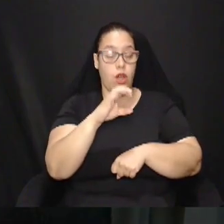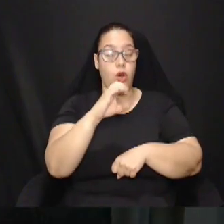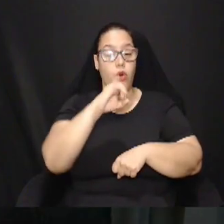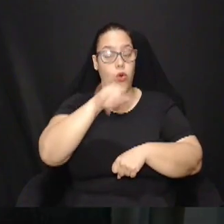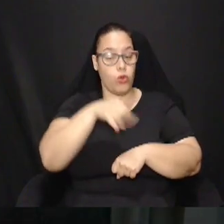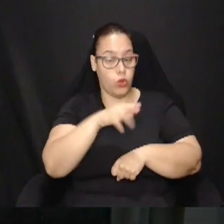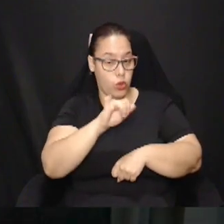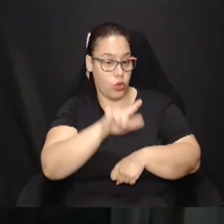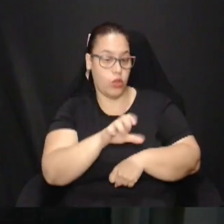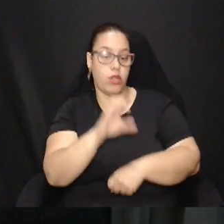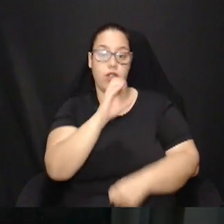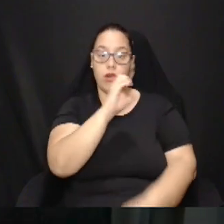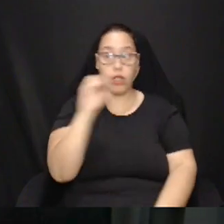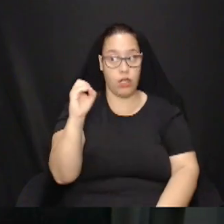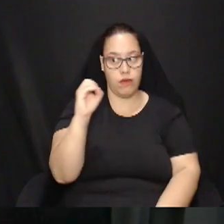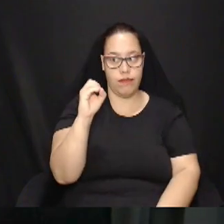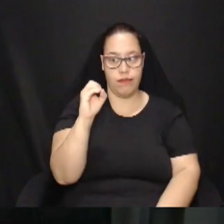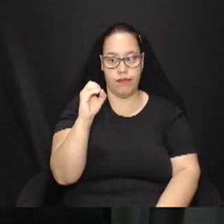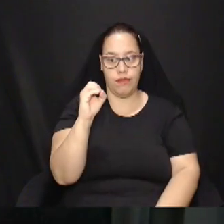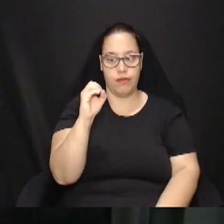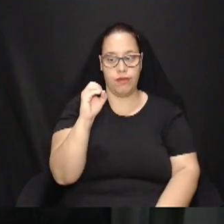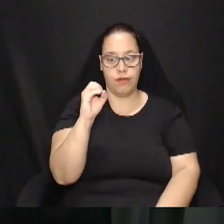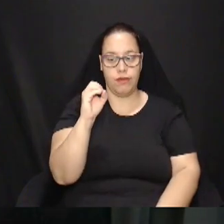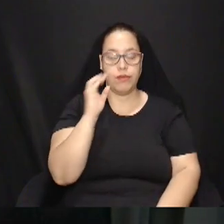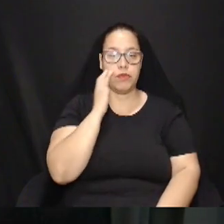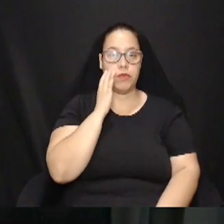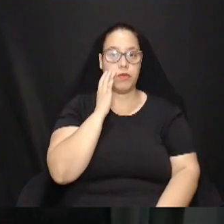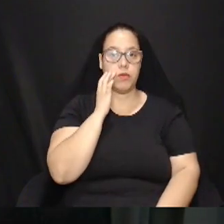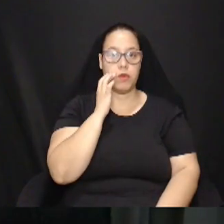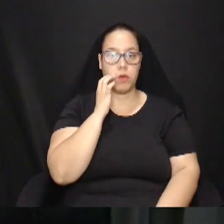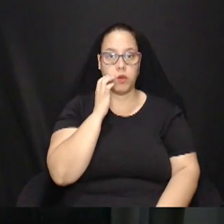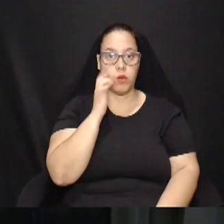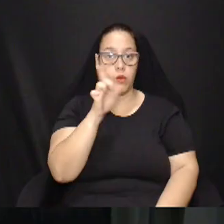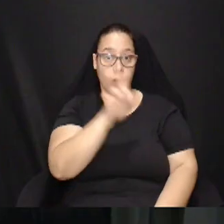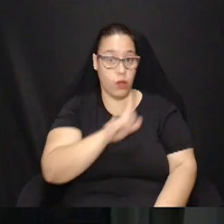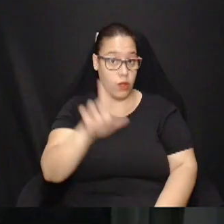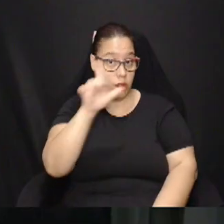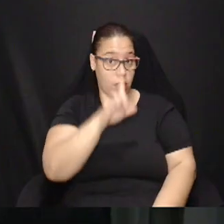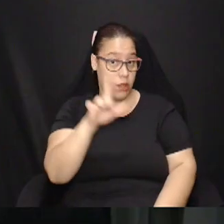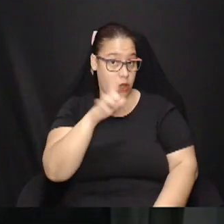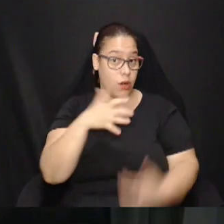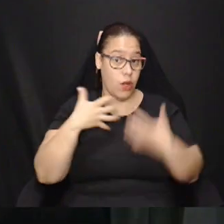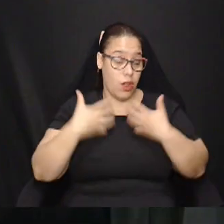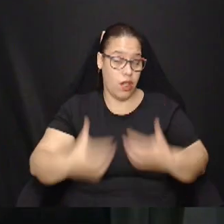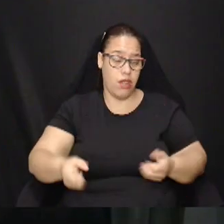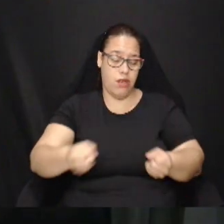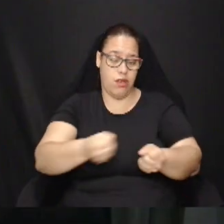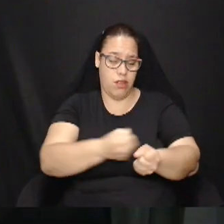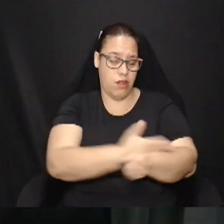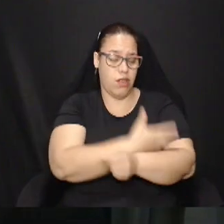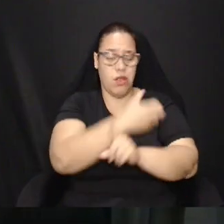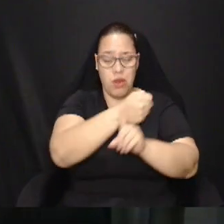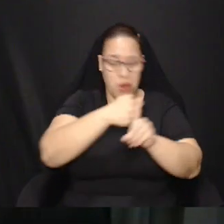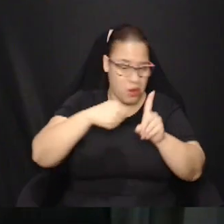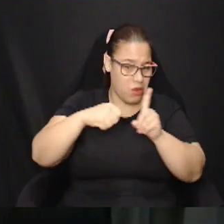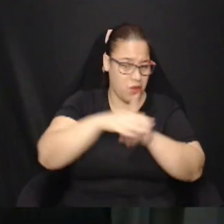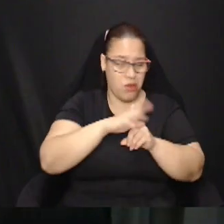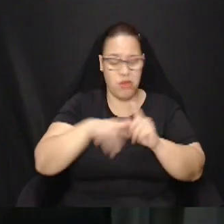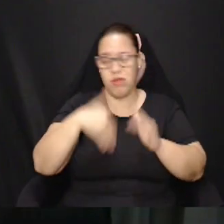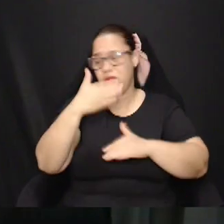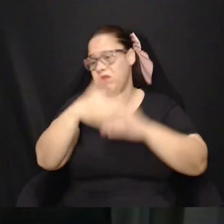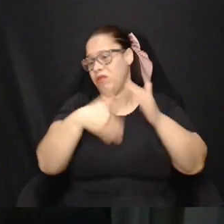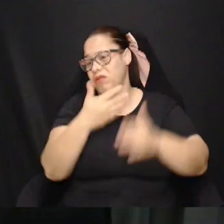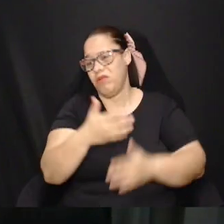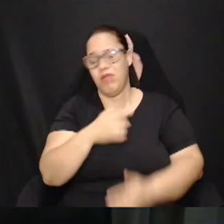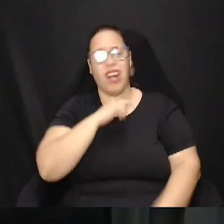a Thalita dice, a infertilidade, obviamente que leva a carga emocional, social, etc. No, ninguém duvida